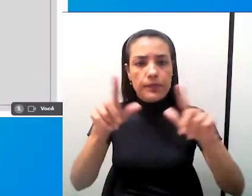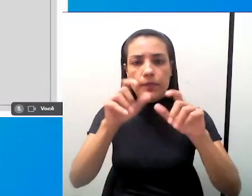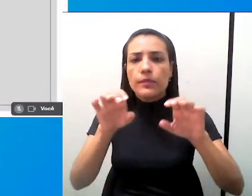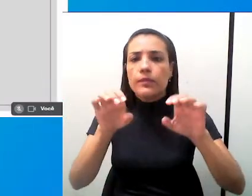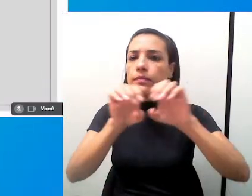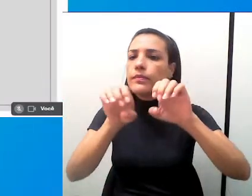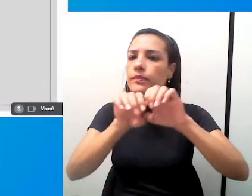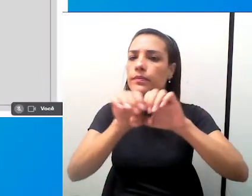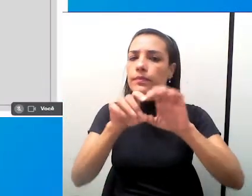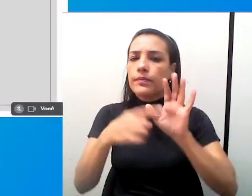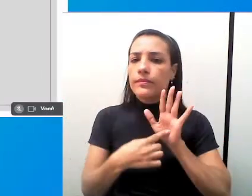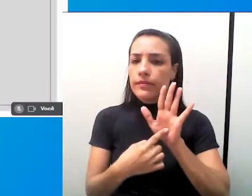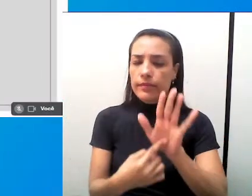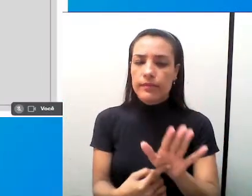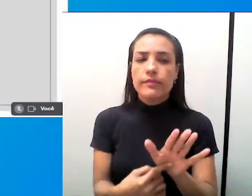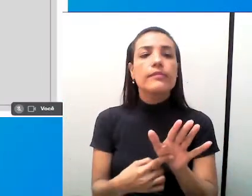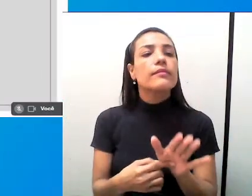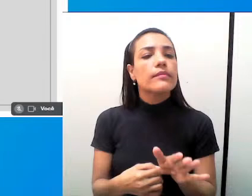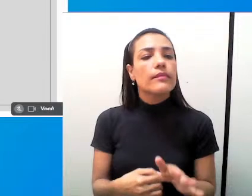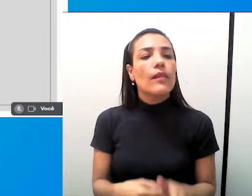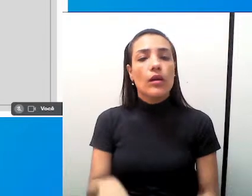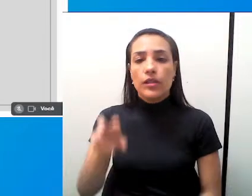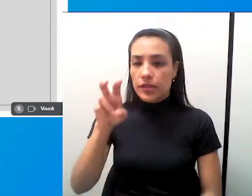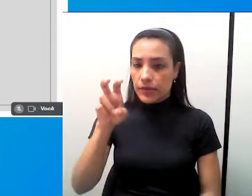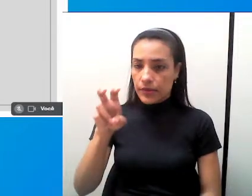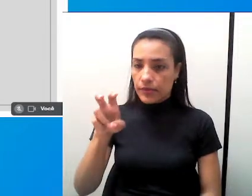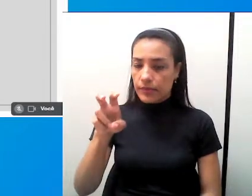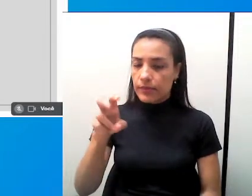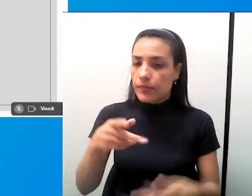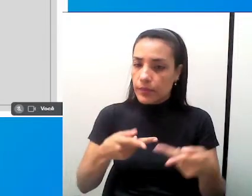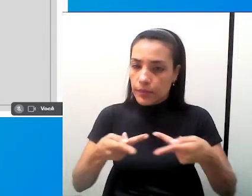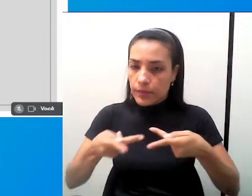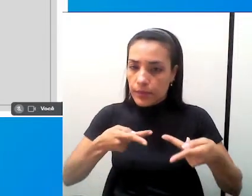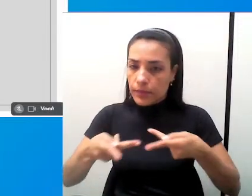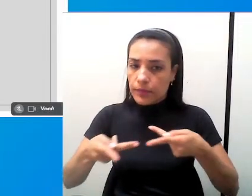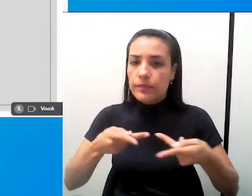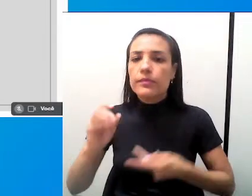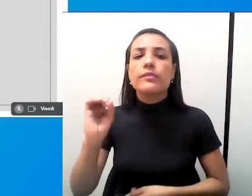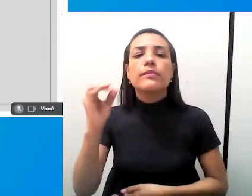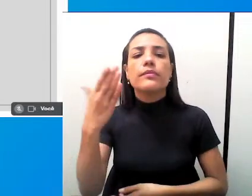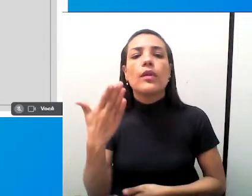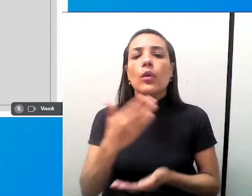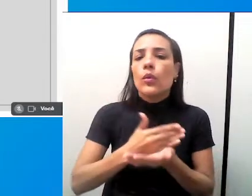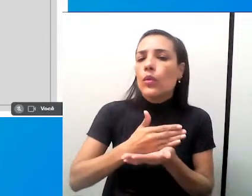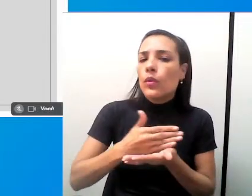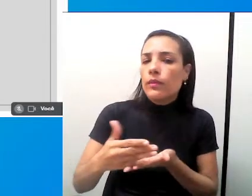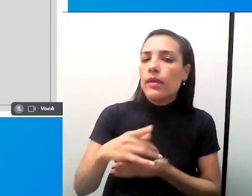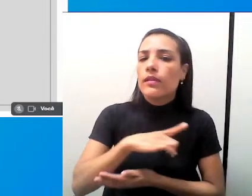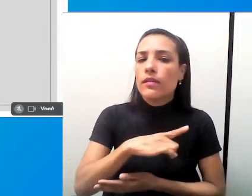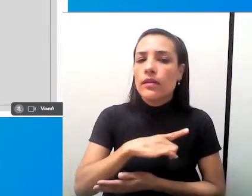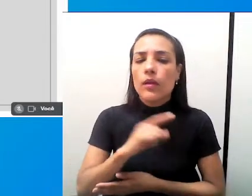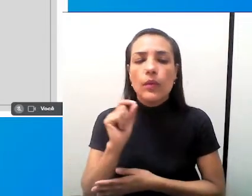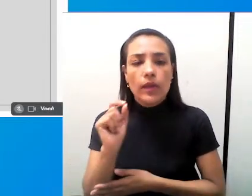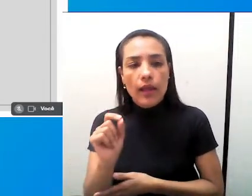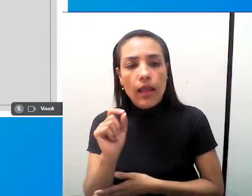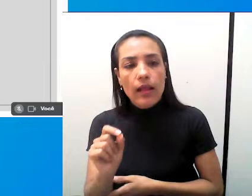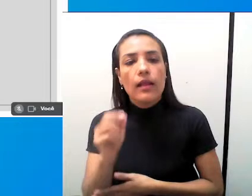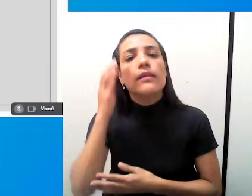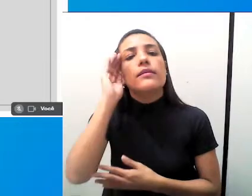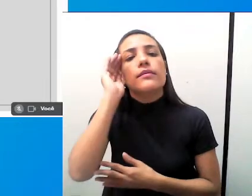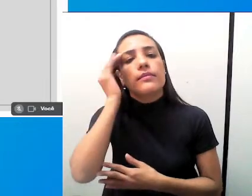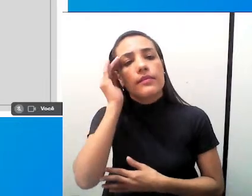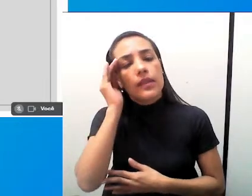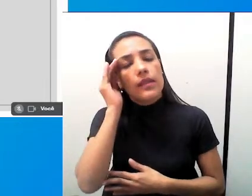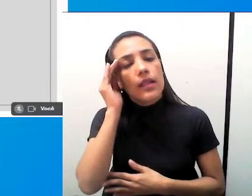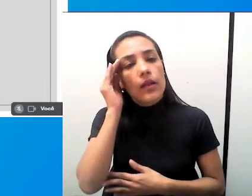estrutura, foram 5 projetos que aconteceram. Então, inicialmente, eles tiveram uma compreensão dessa